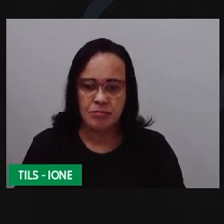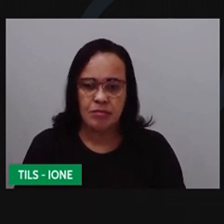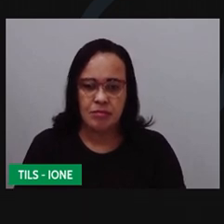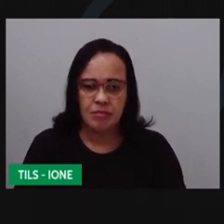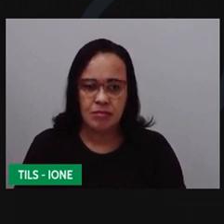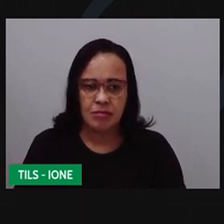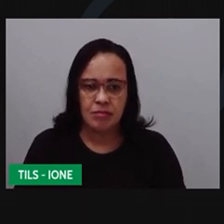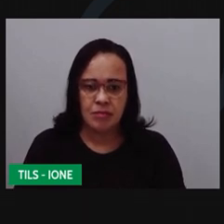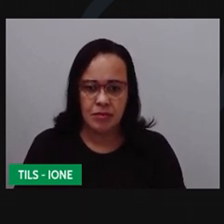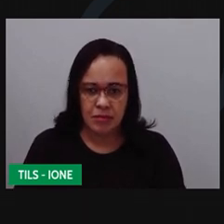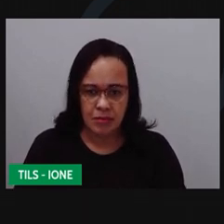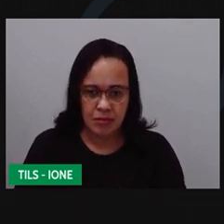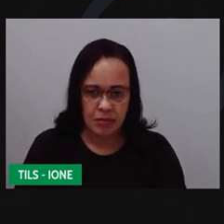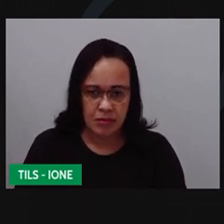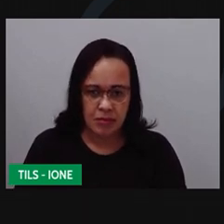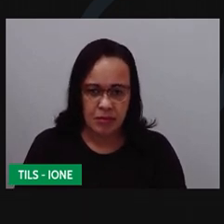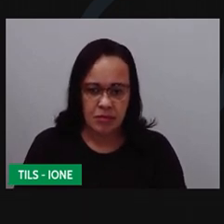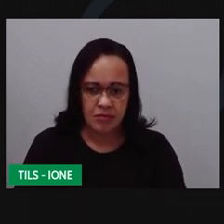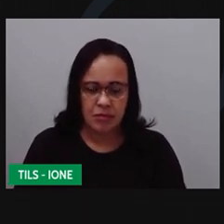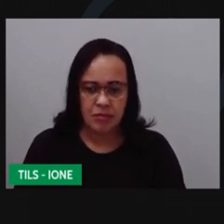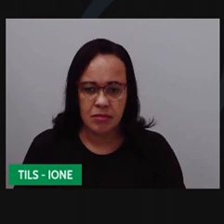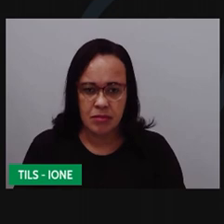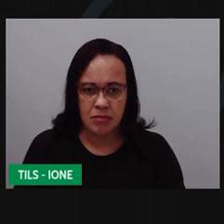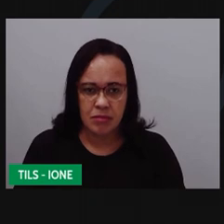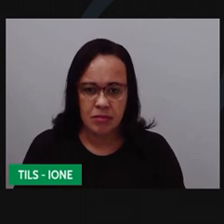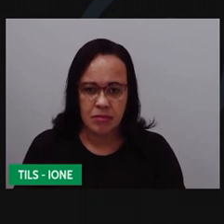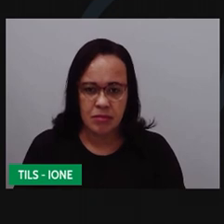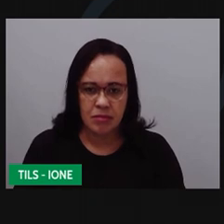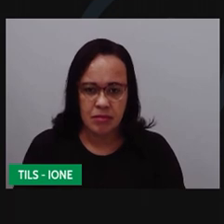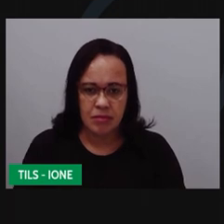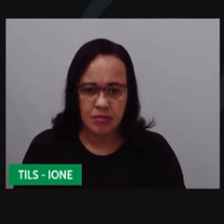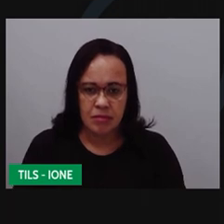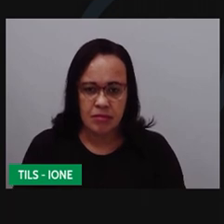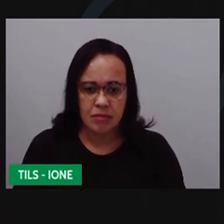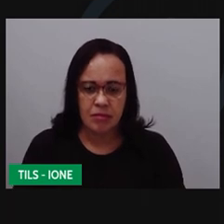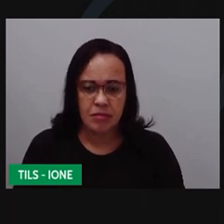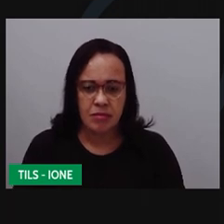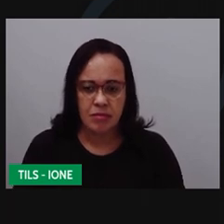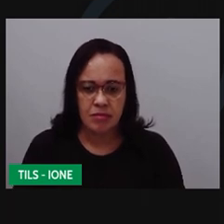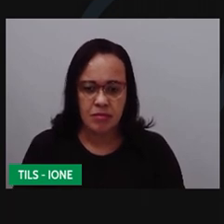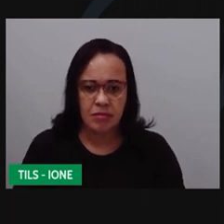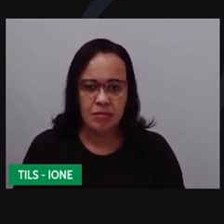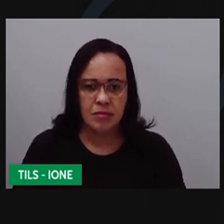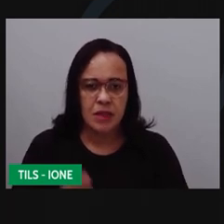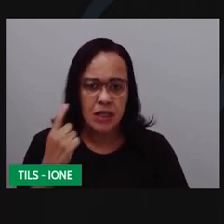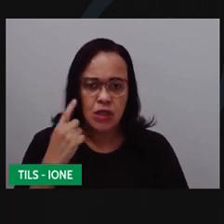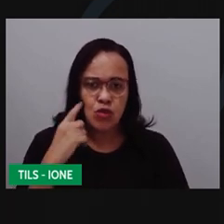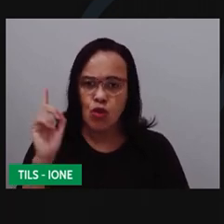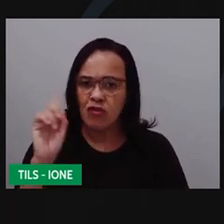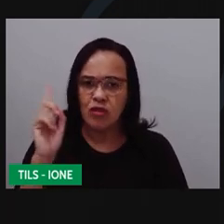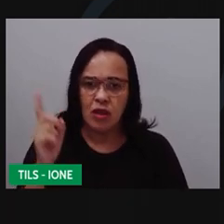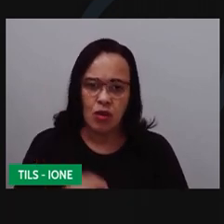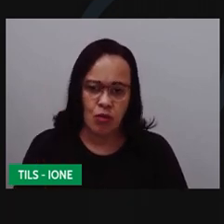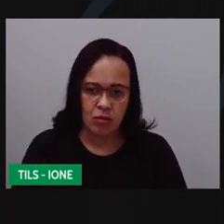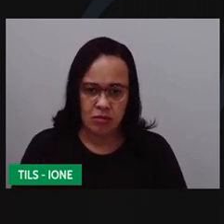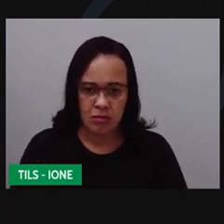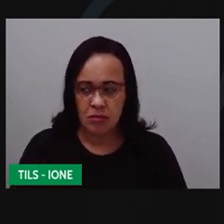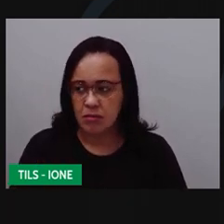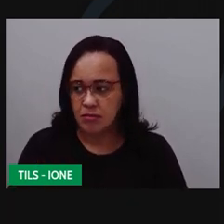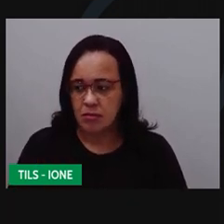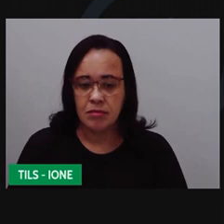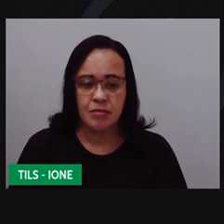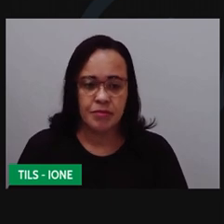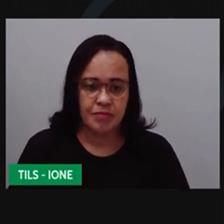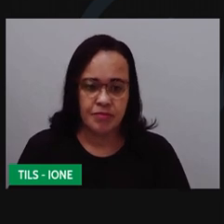de amoras organizou sua colheita em caixinhas para não amassar as frutinhas durante o transporte em um caixote até